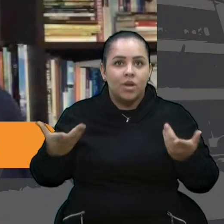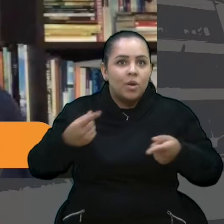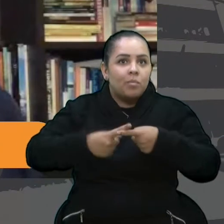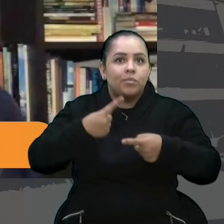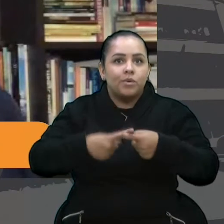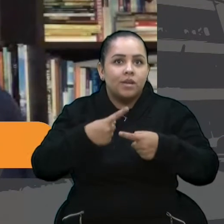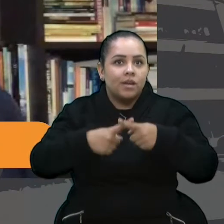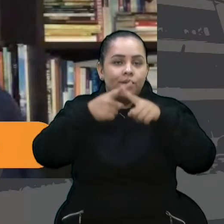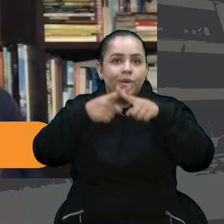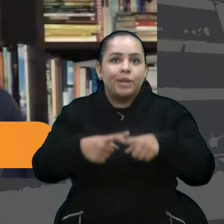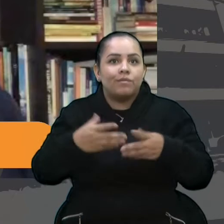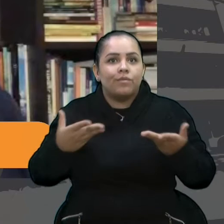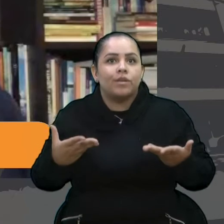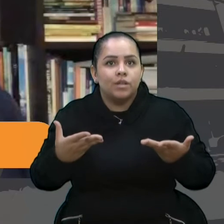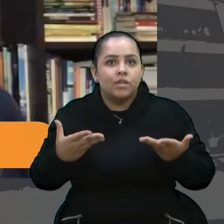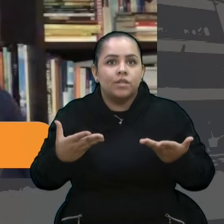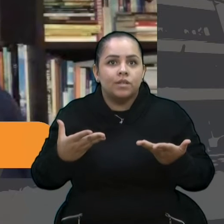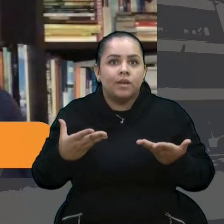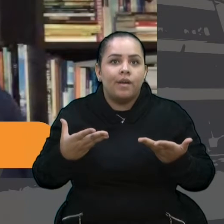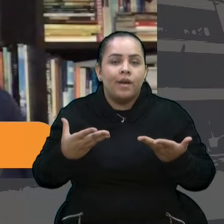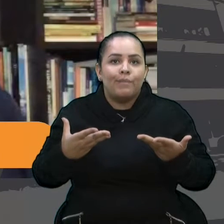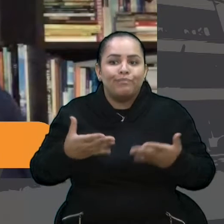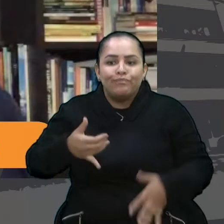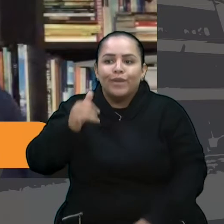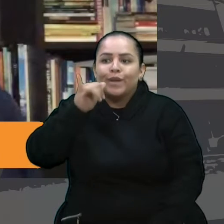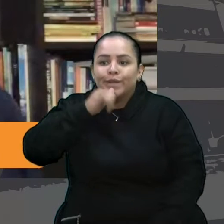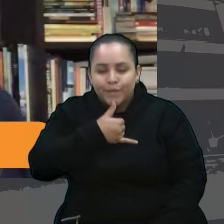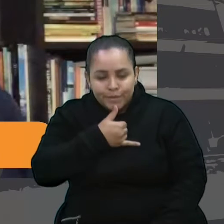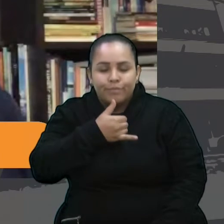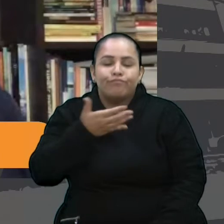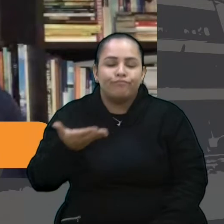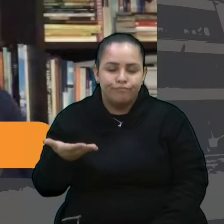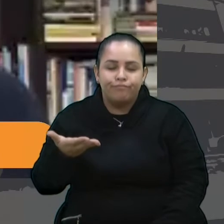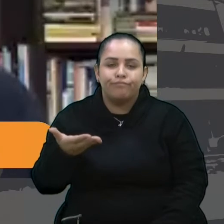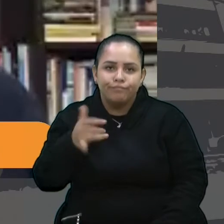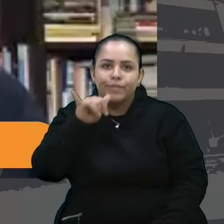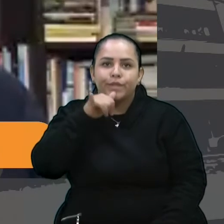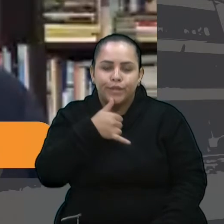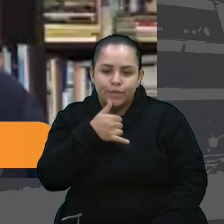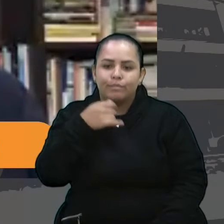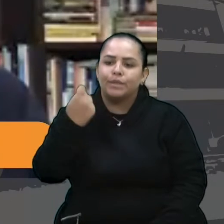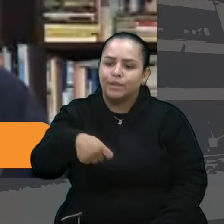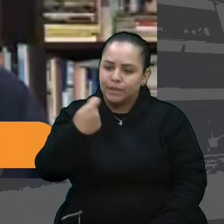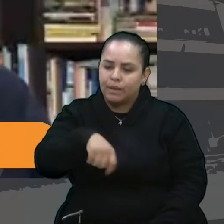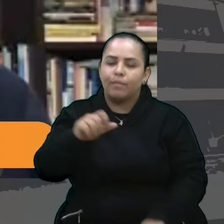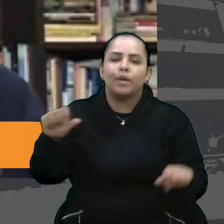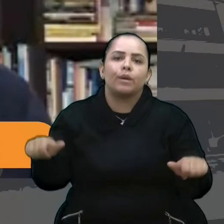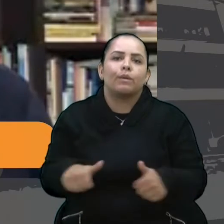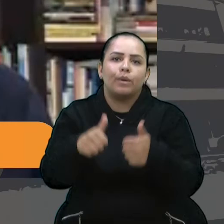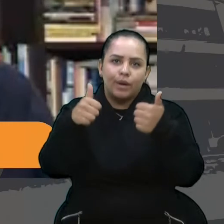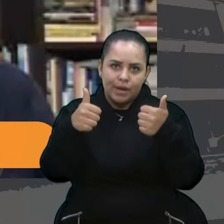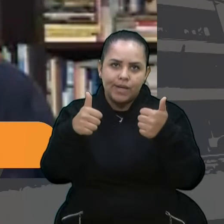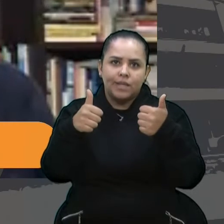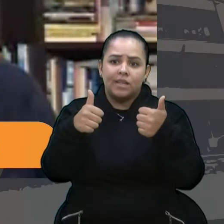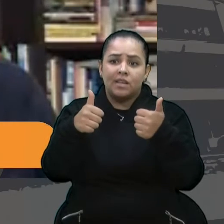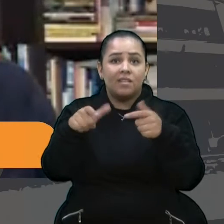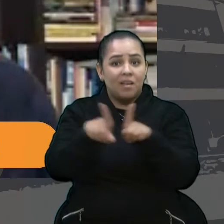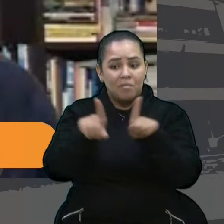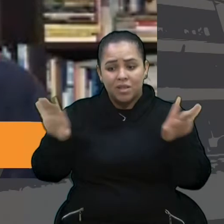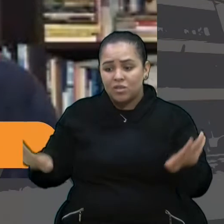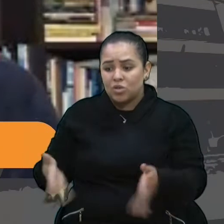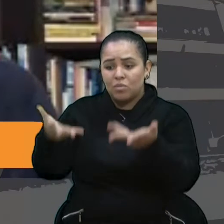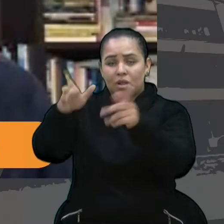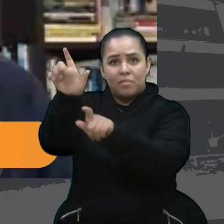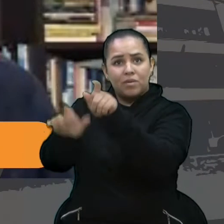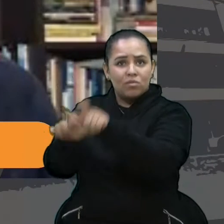vezes dá um desânimo. Então, eu acho que tem que melhorar o ensino e tem que estimular as pessoas. Não é